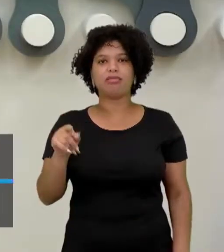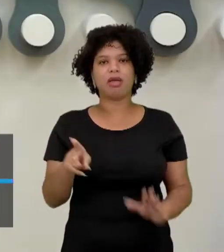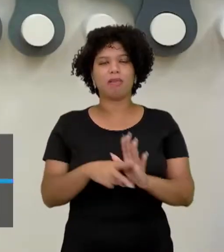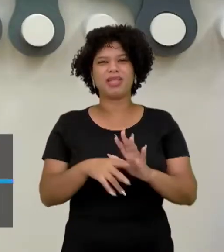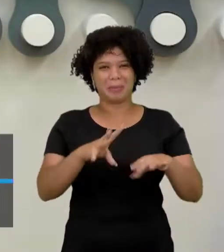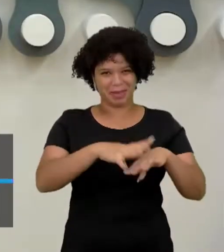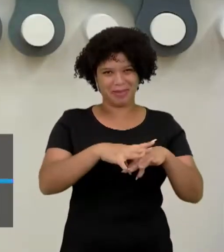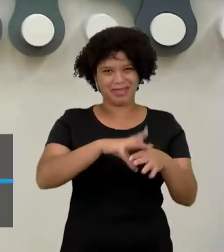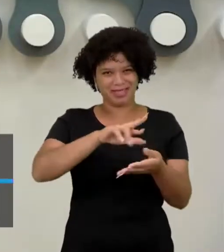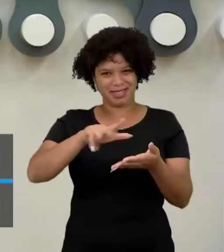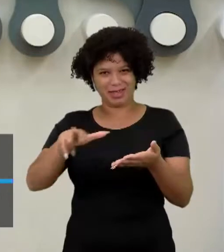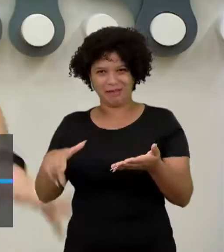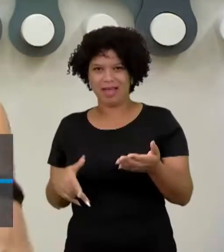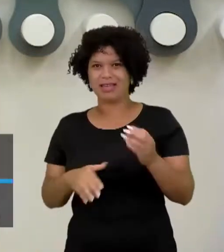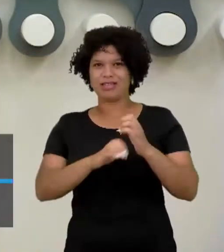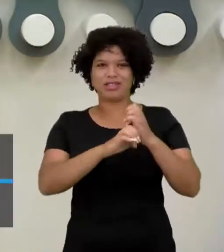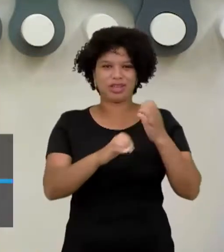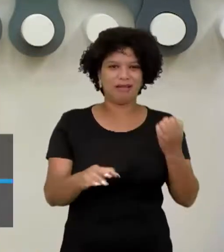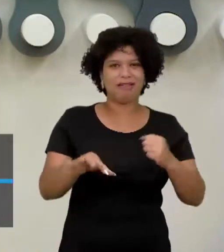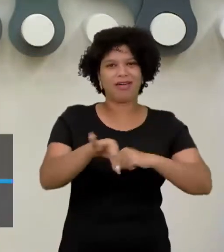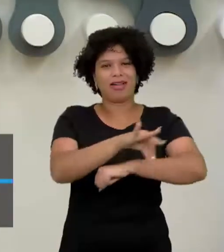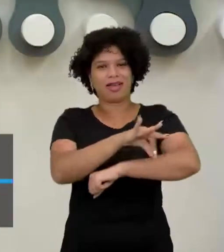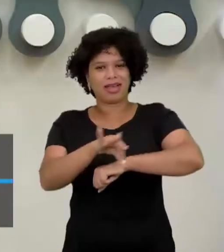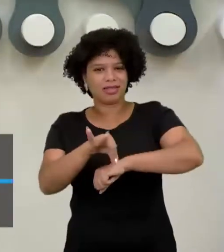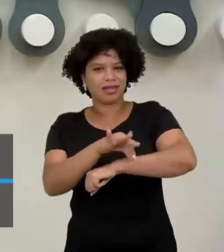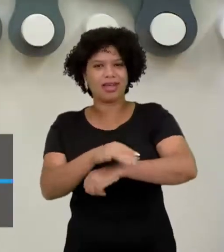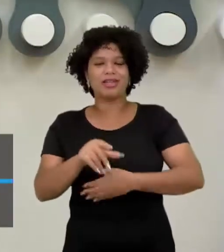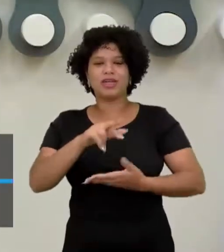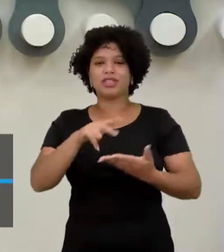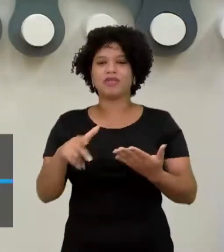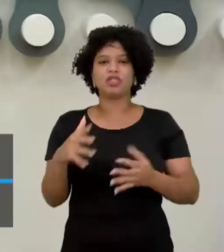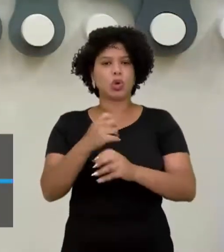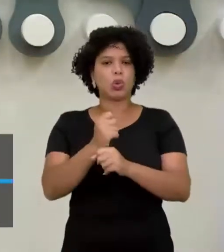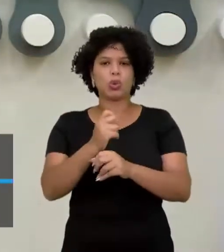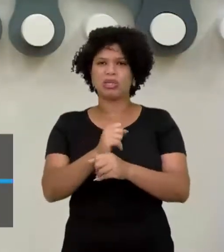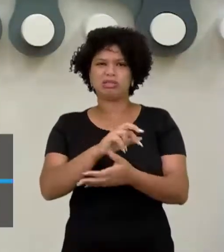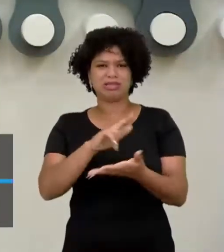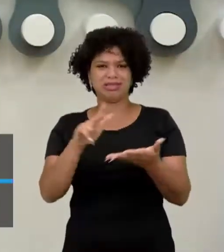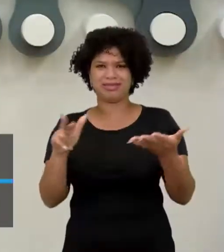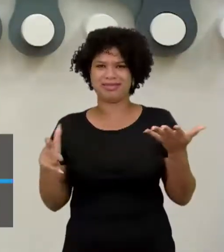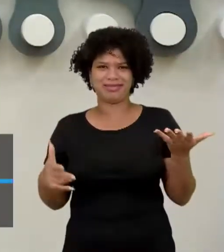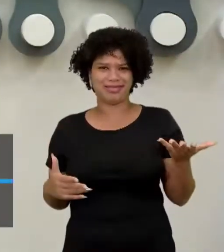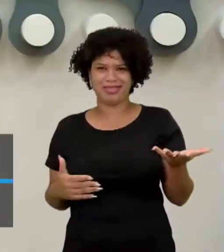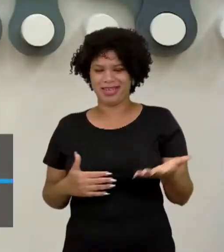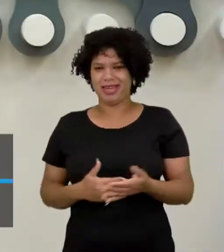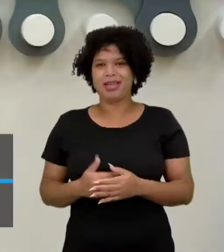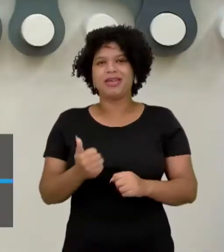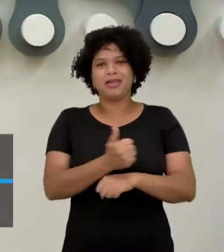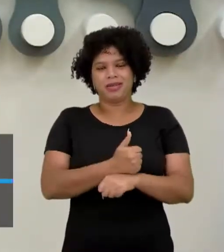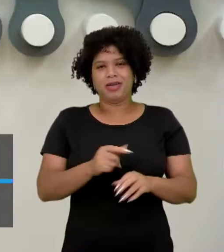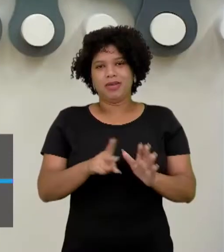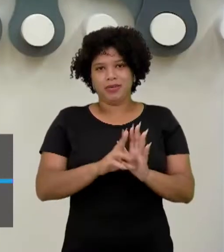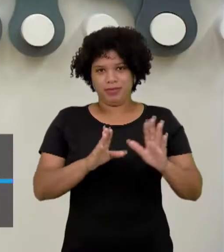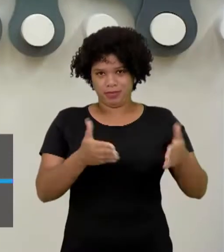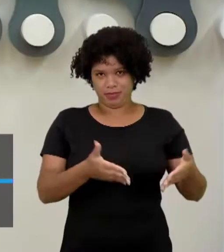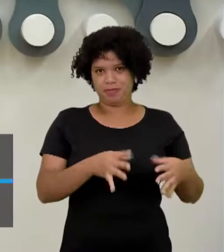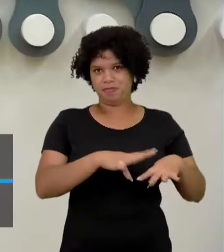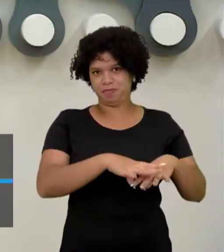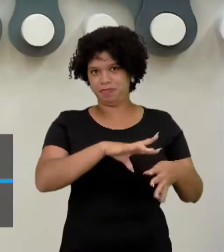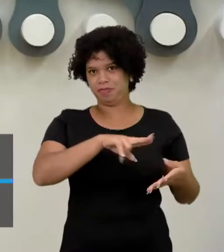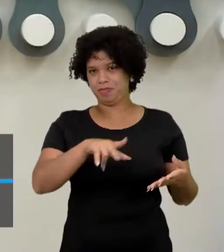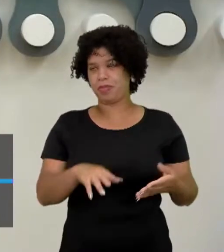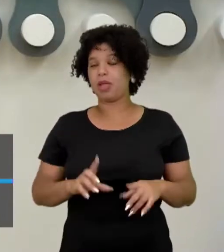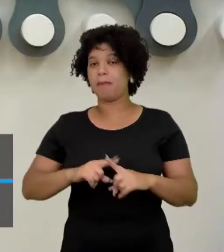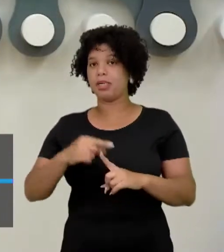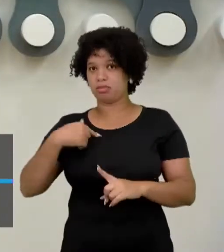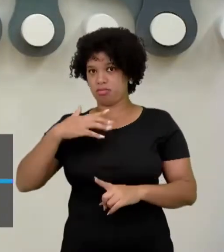exatas. Então é todo mundo engenheiro, arquiteto, enfim, contador. Mas assim, eu acho que foram duas